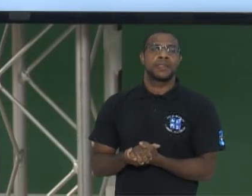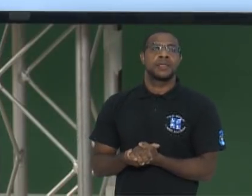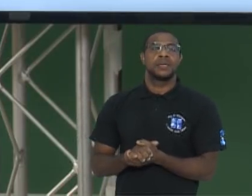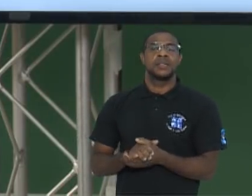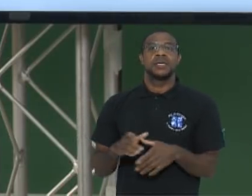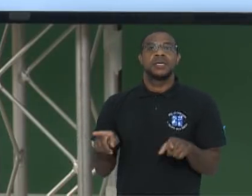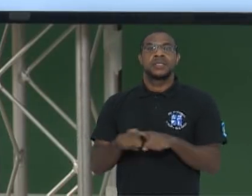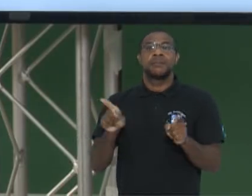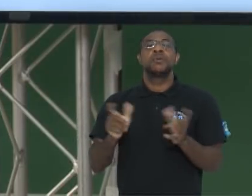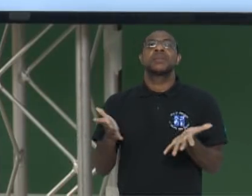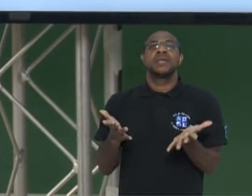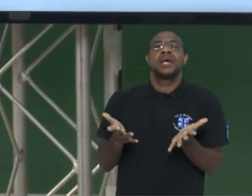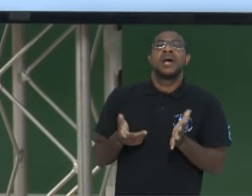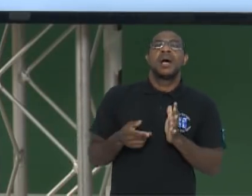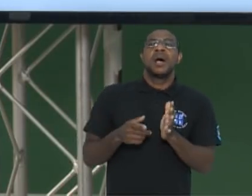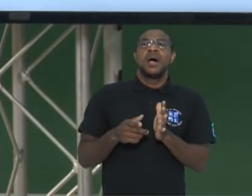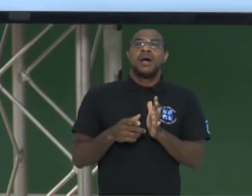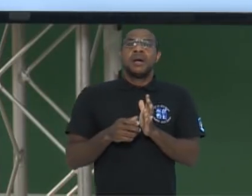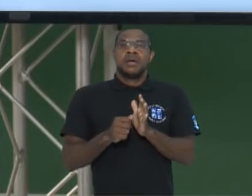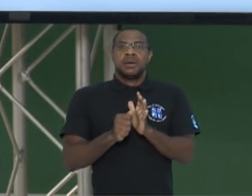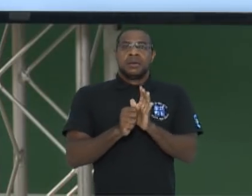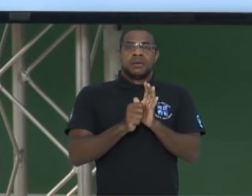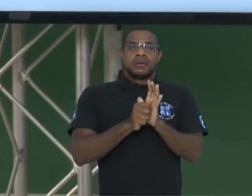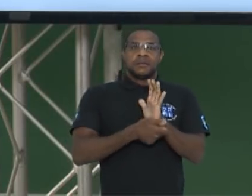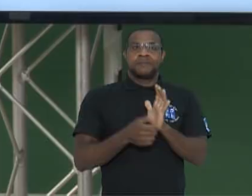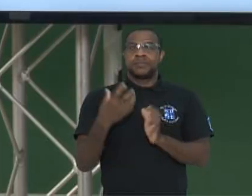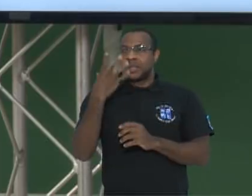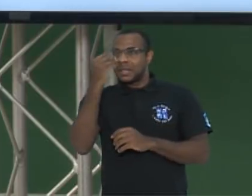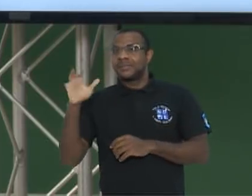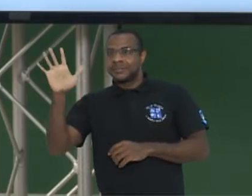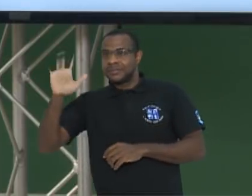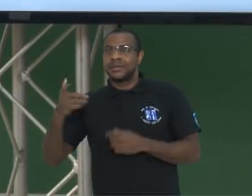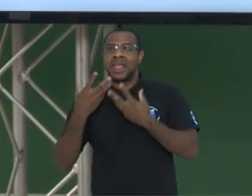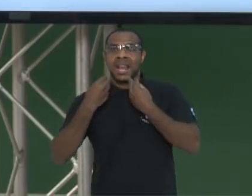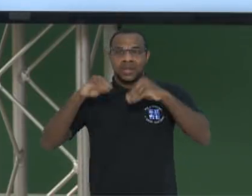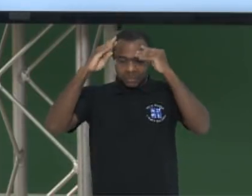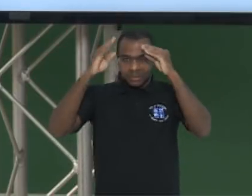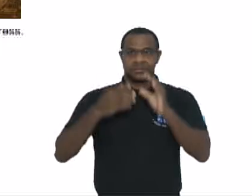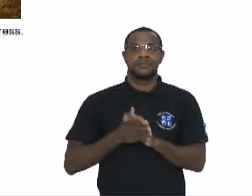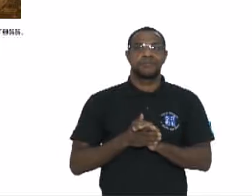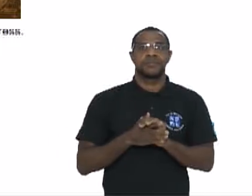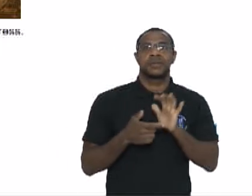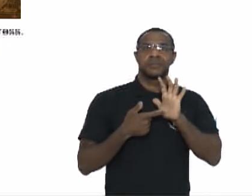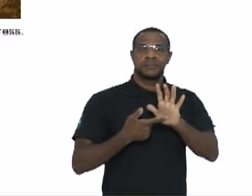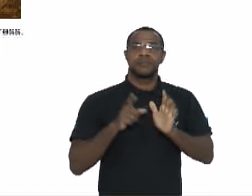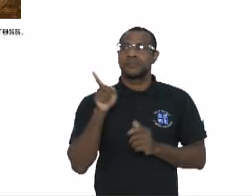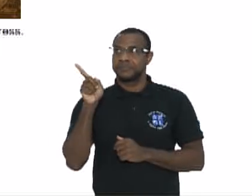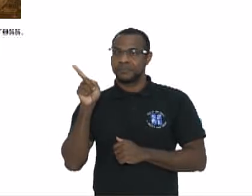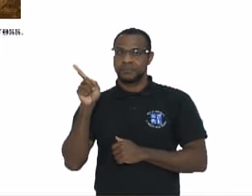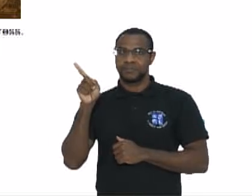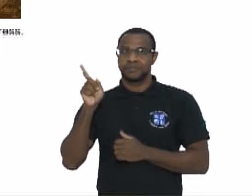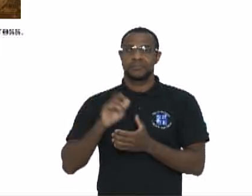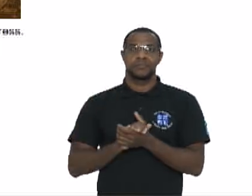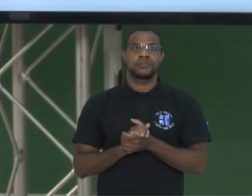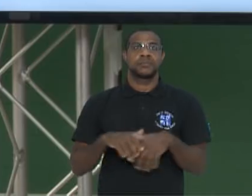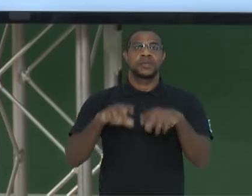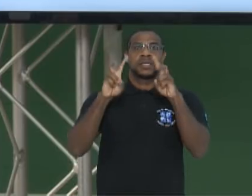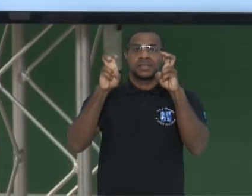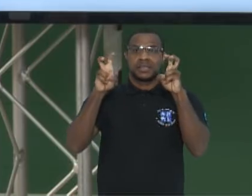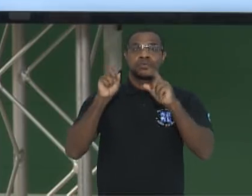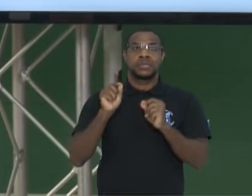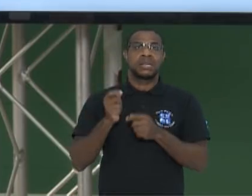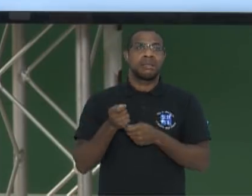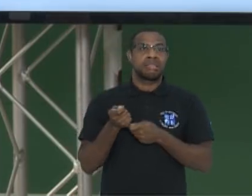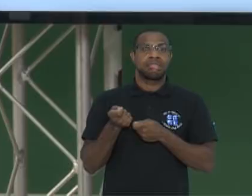as figuras de linguagem. Vamos começar a leitura de um conto aqui, galera? Então, eu trouxe um conto para vocês aqui, o título é